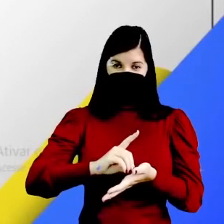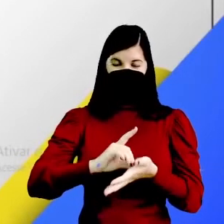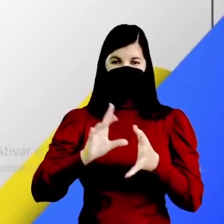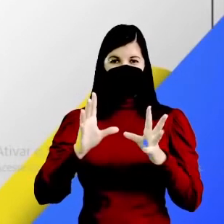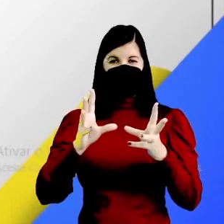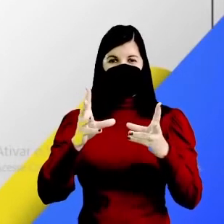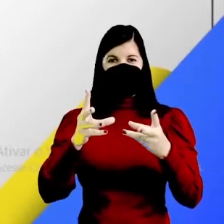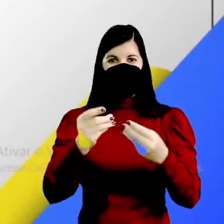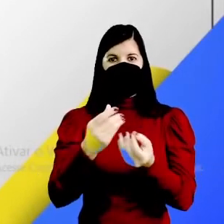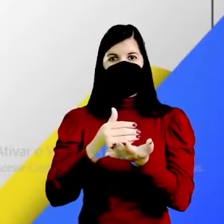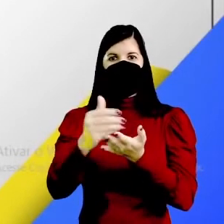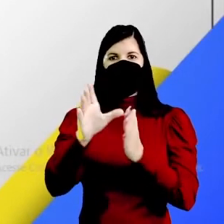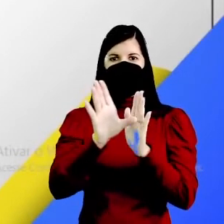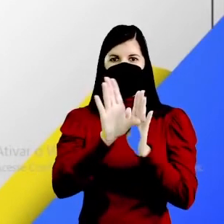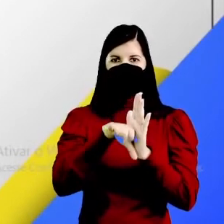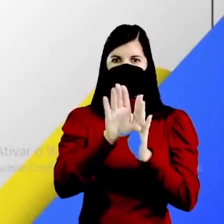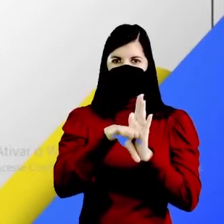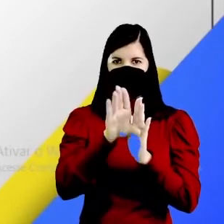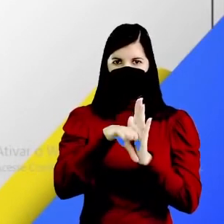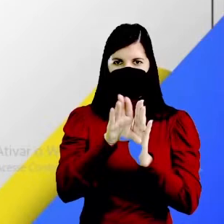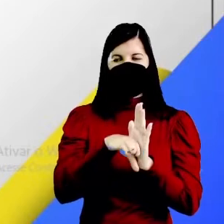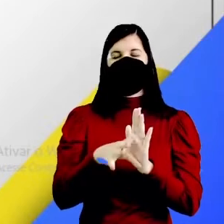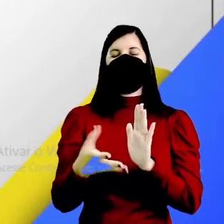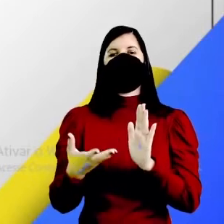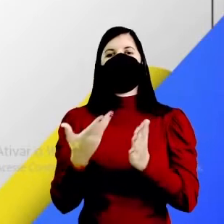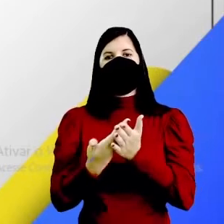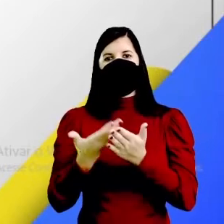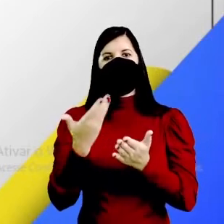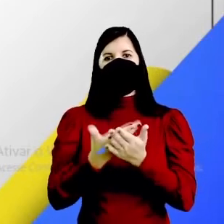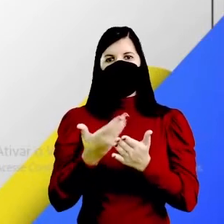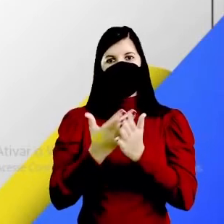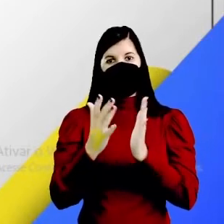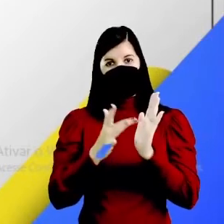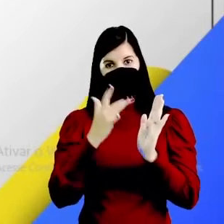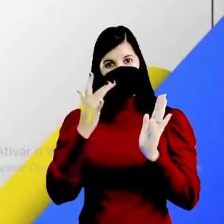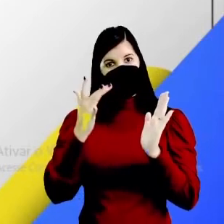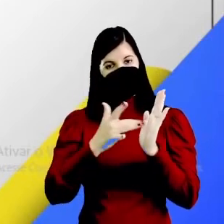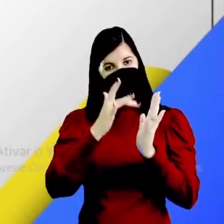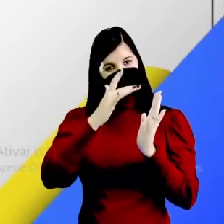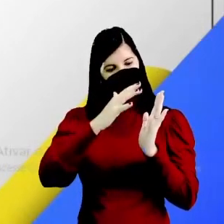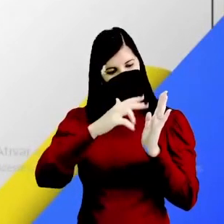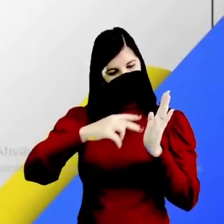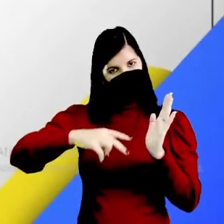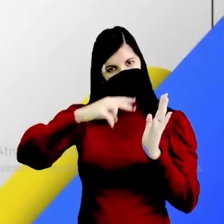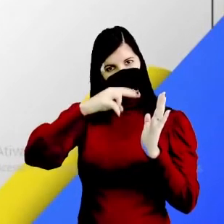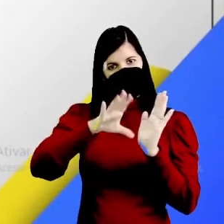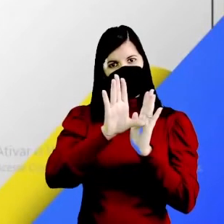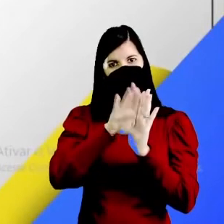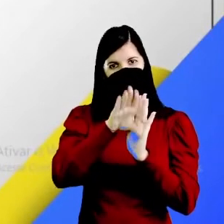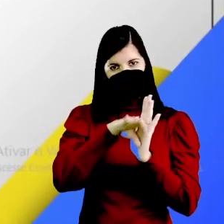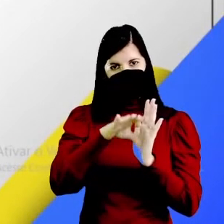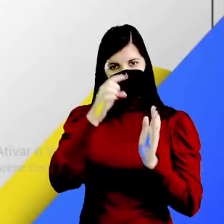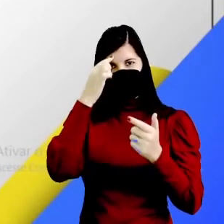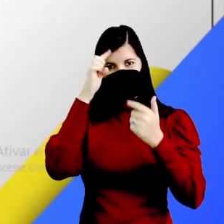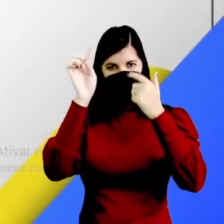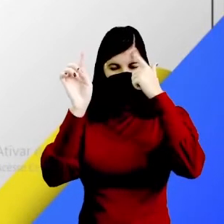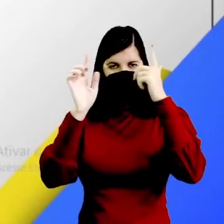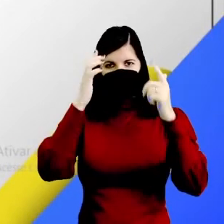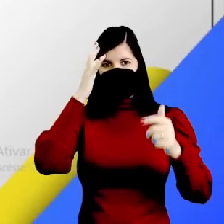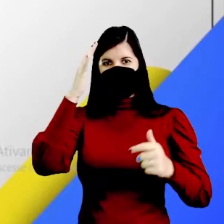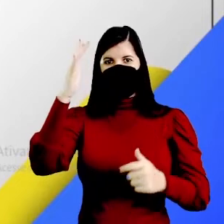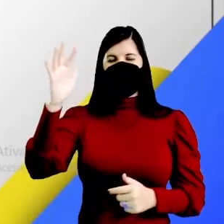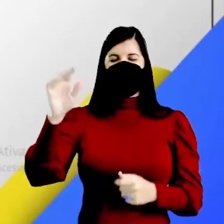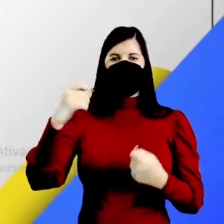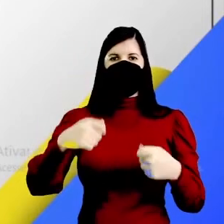tudo, de a gente começar a conceituar, como a gente foi lá no e-book e colocou vários conceitos, várias ideias, várias teorias,